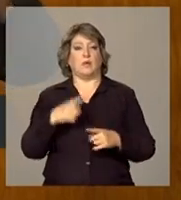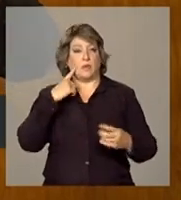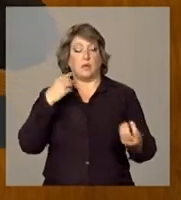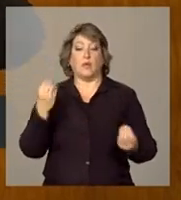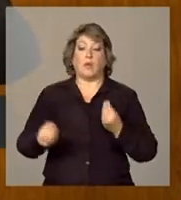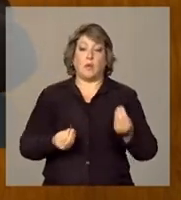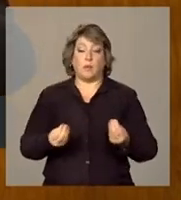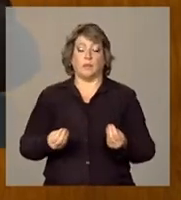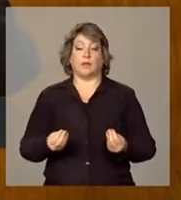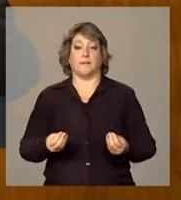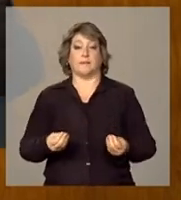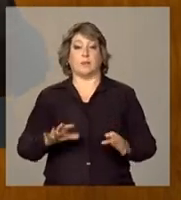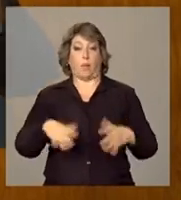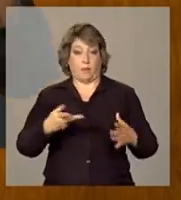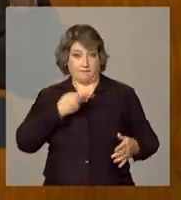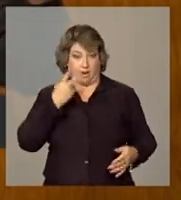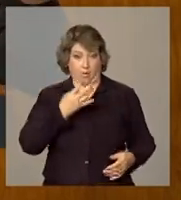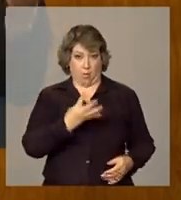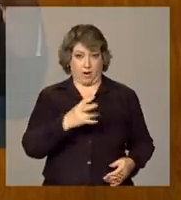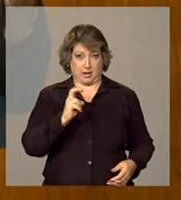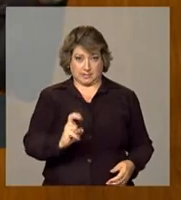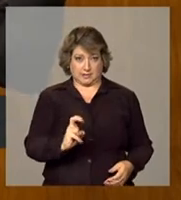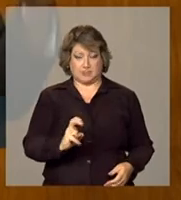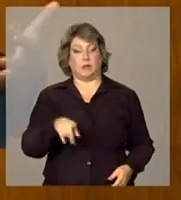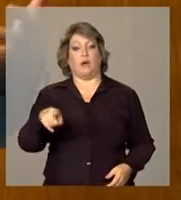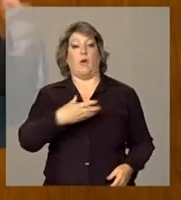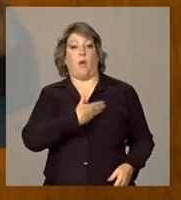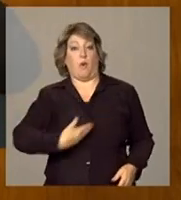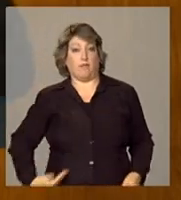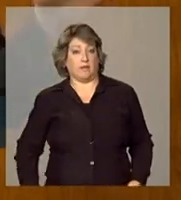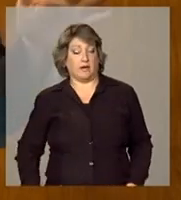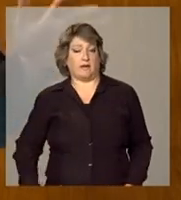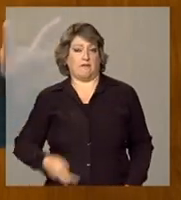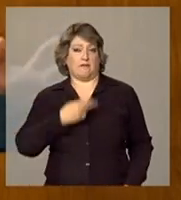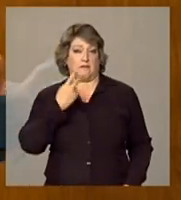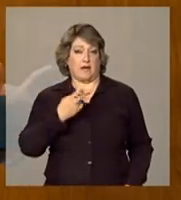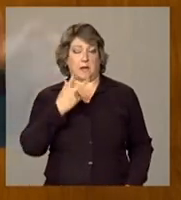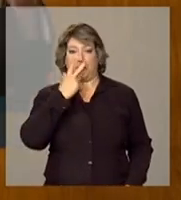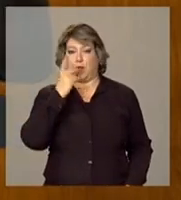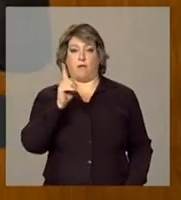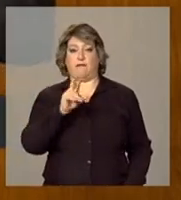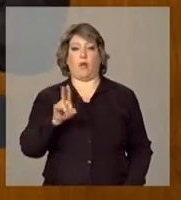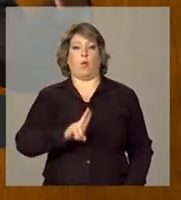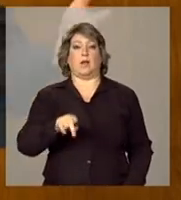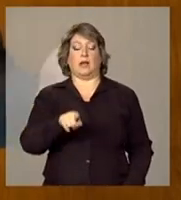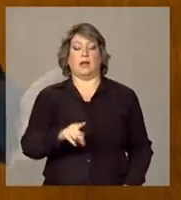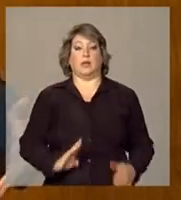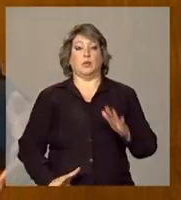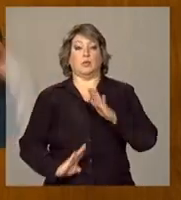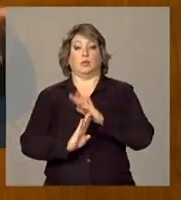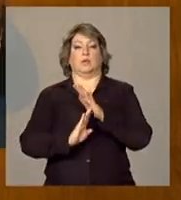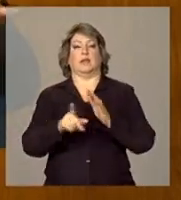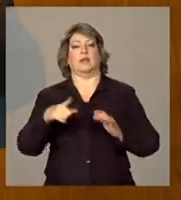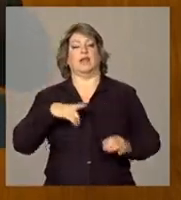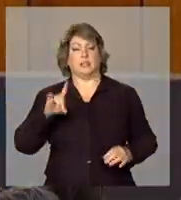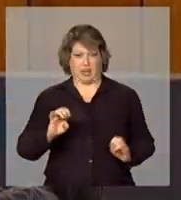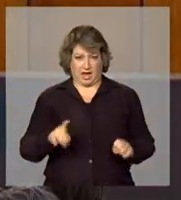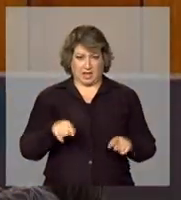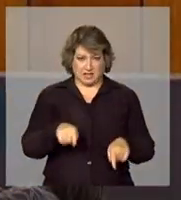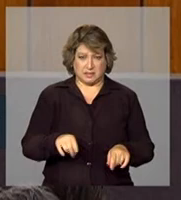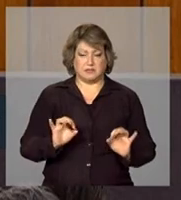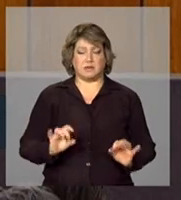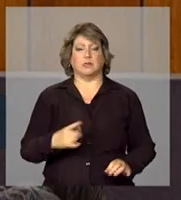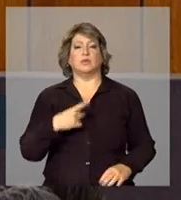desoneração quer dizer áudios e 45 governo tá de certa forma se comprometendo que não vai usar esse limite Total A que tem direito é